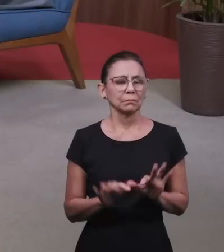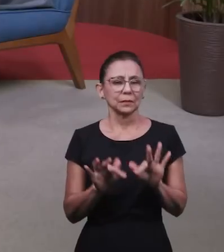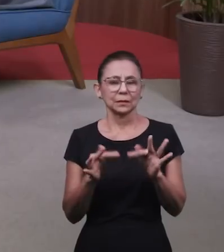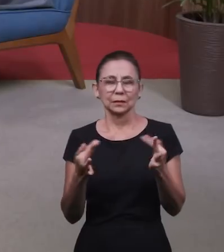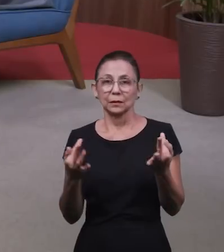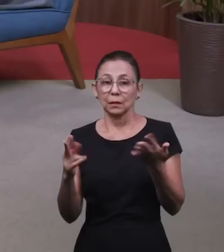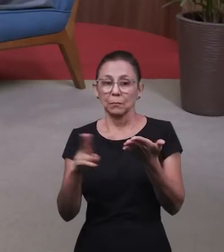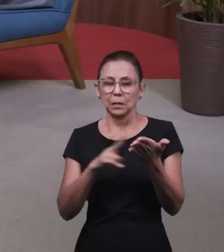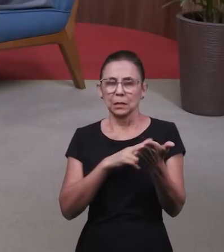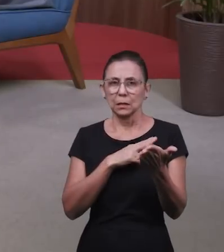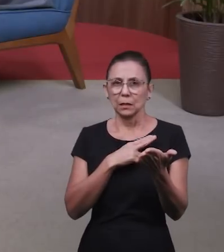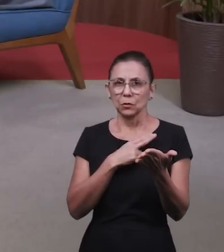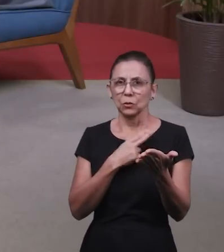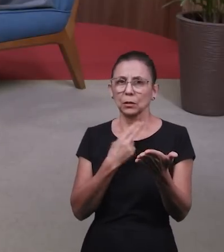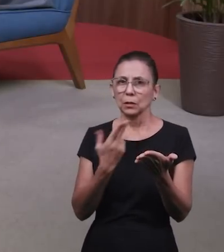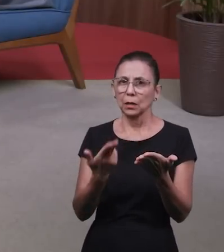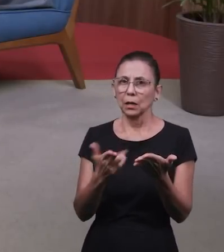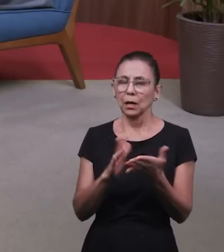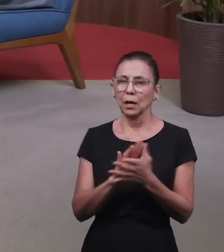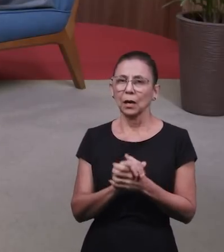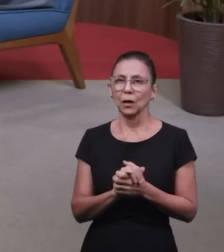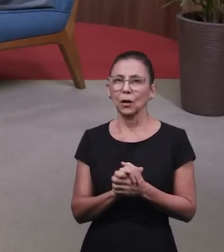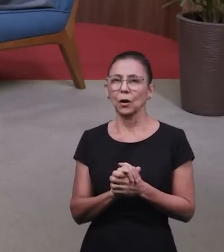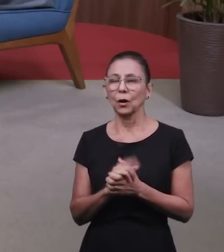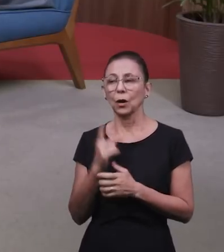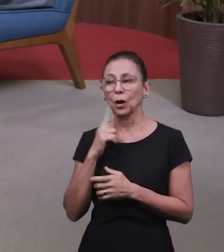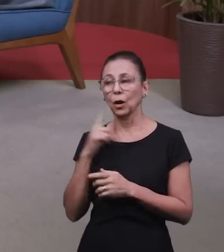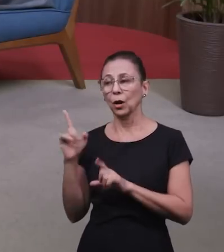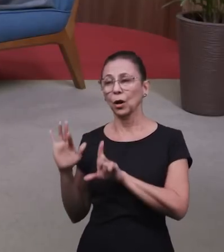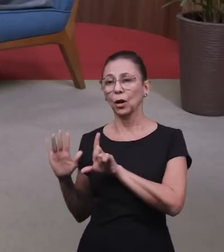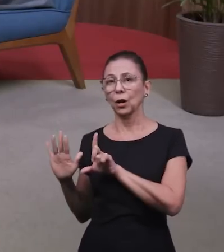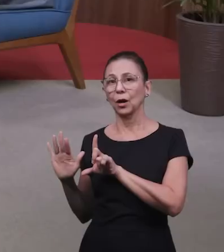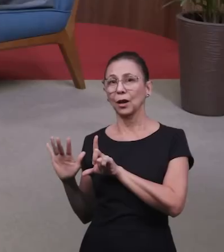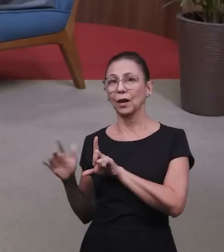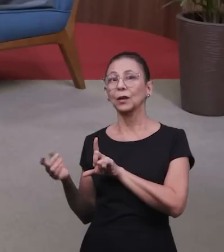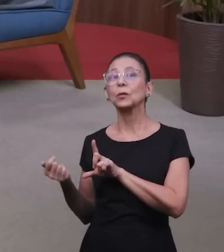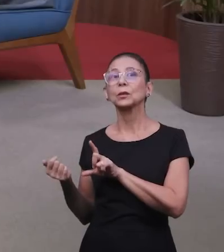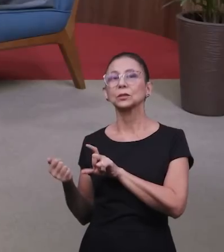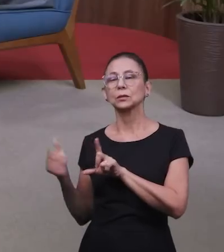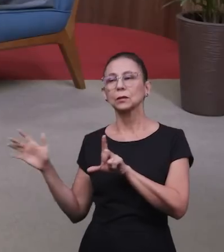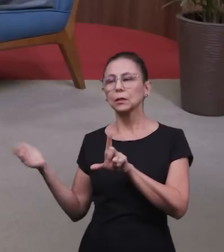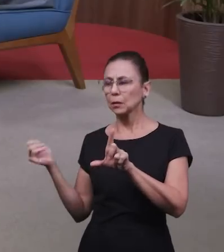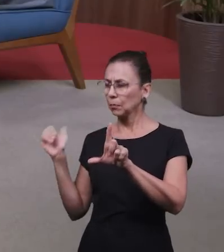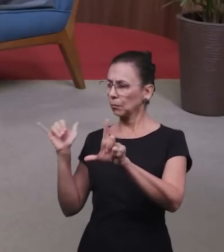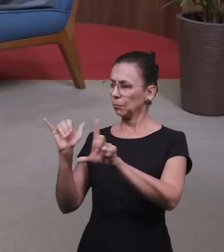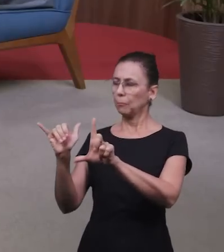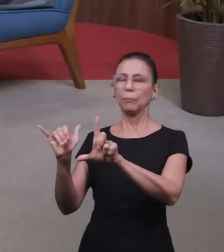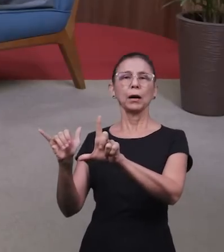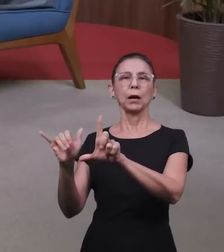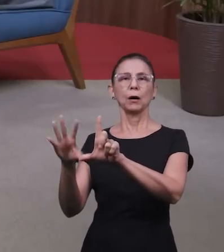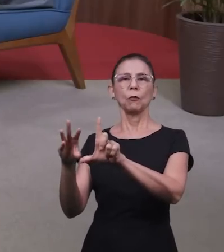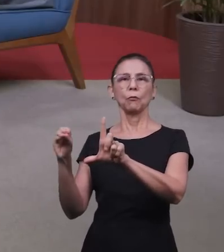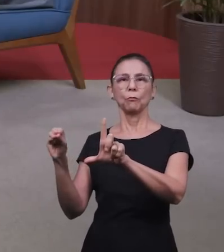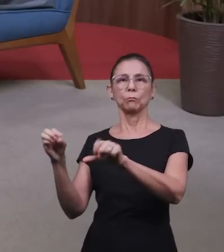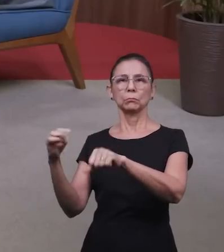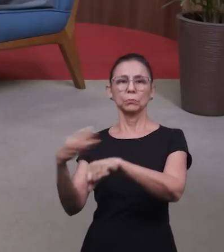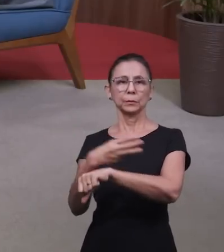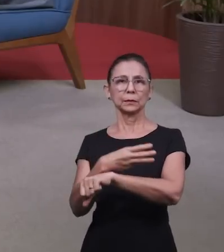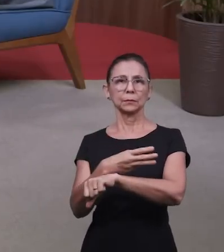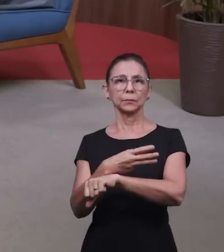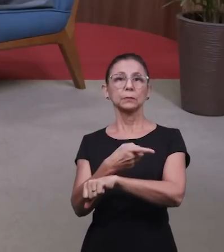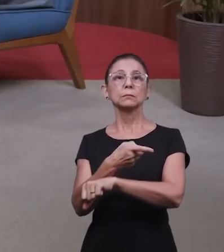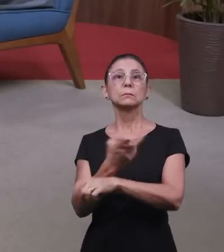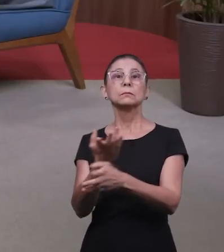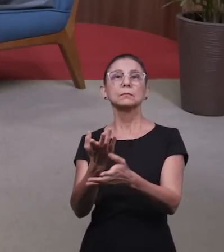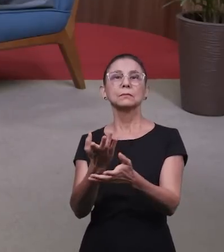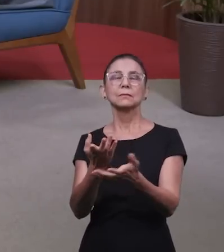você apontar a câmera do seu celular para esse QR Code que está aparecendo aí na tela. Você aponta a câmera para ele, seu aparelho vai ser redirecionado para o WhatsApp e